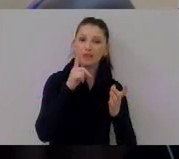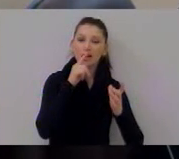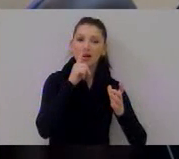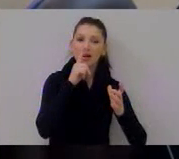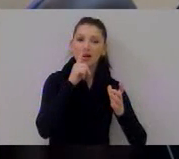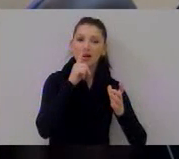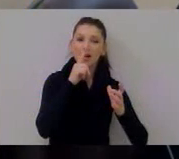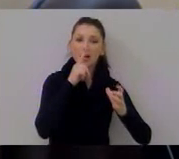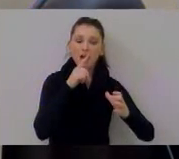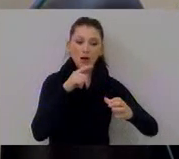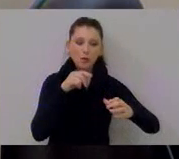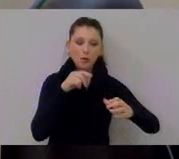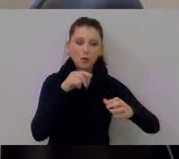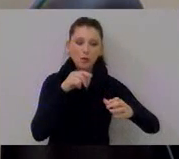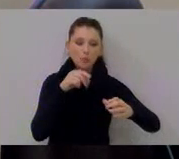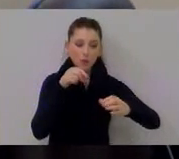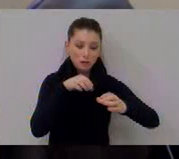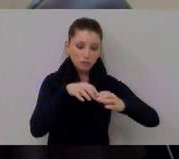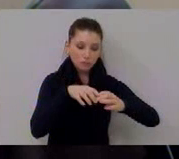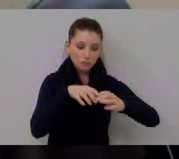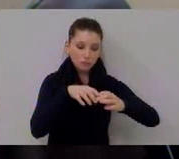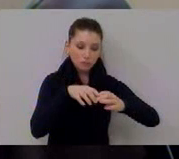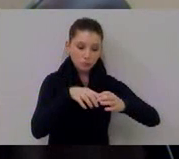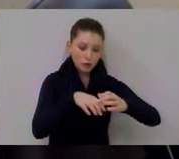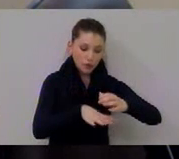Como os amigos